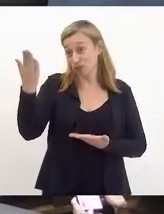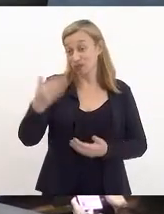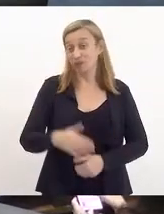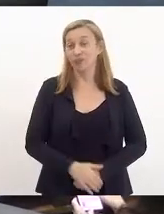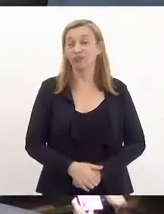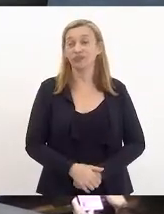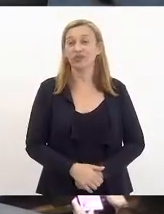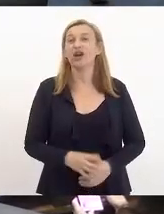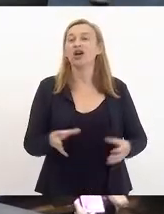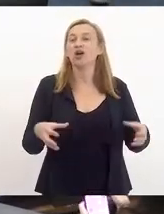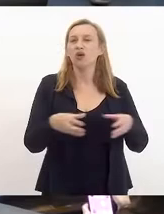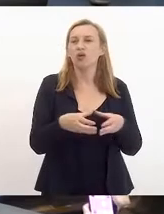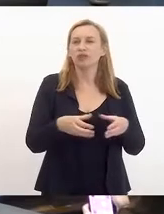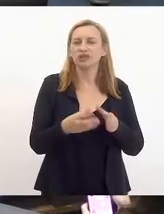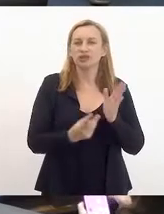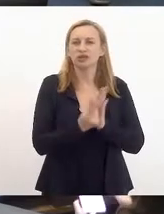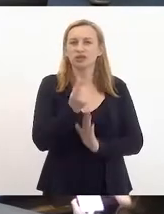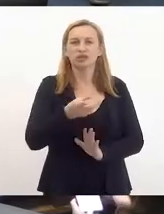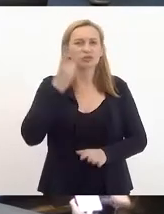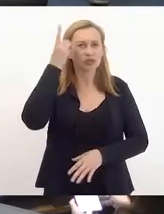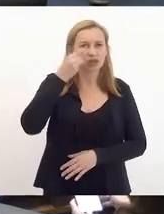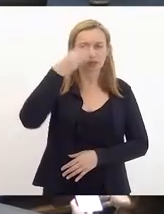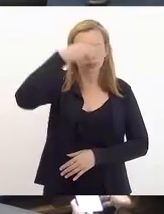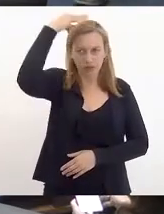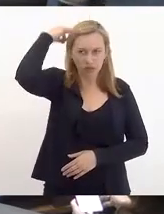Pela Comissão de Orçamento, deputado Márcio Pacheco.